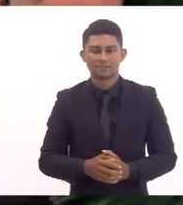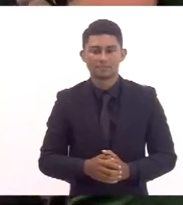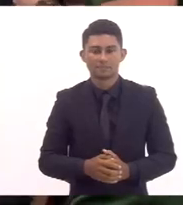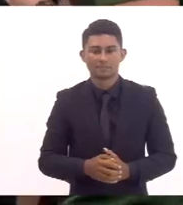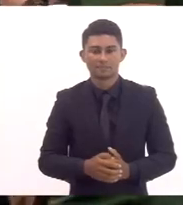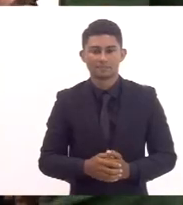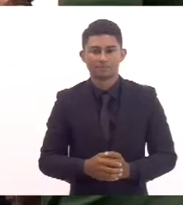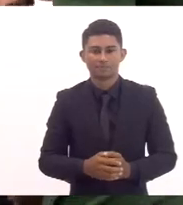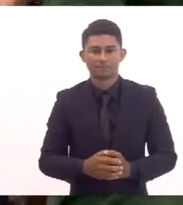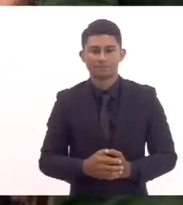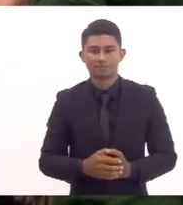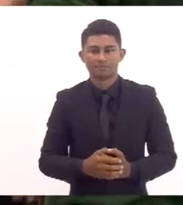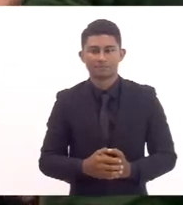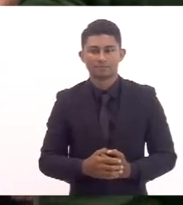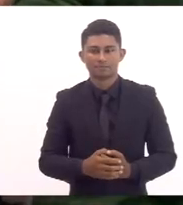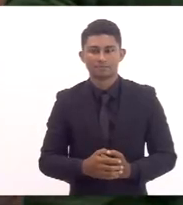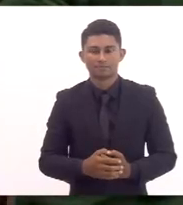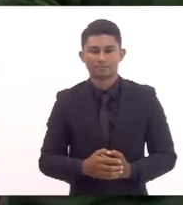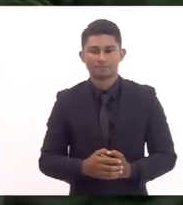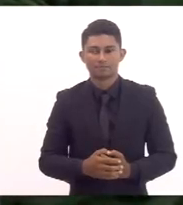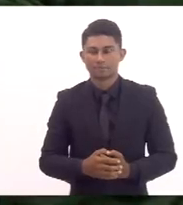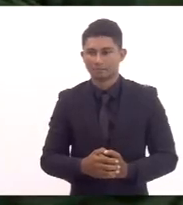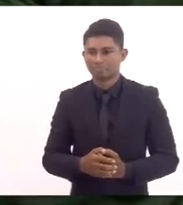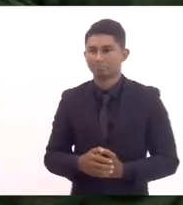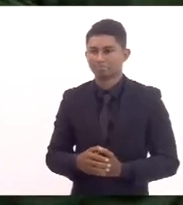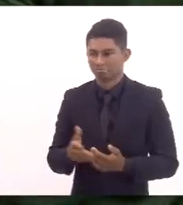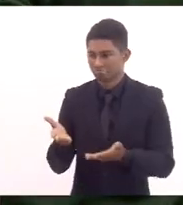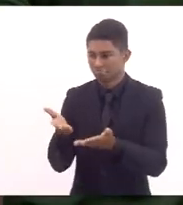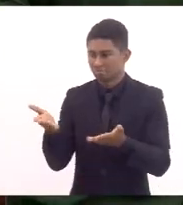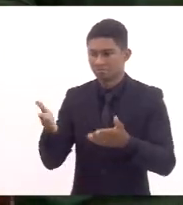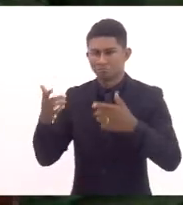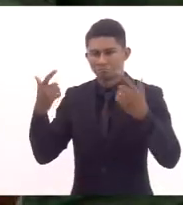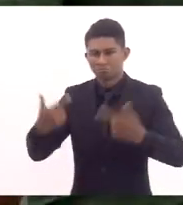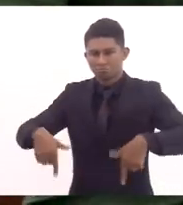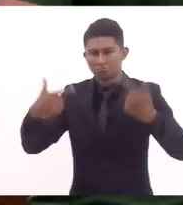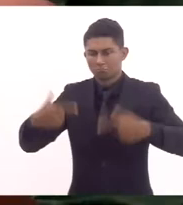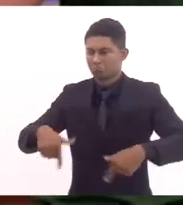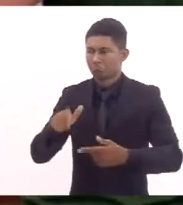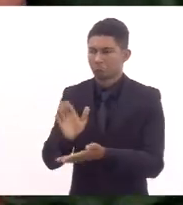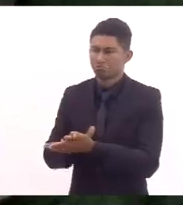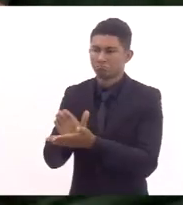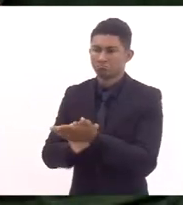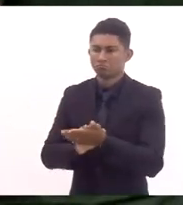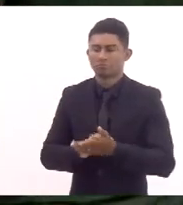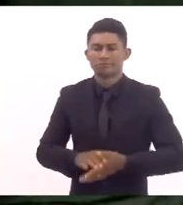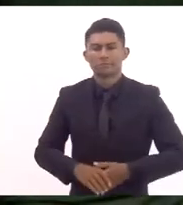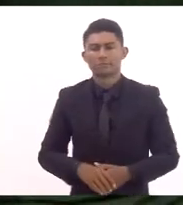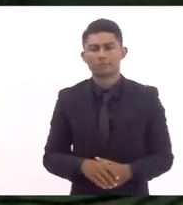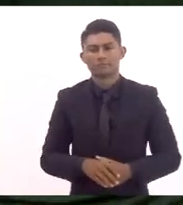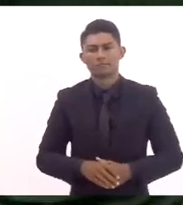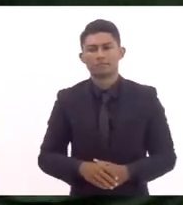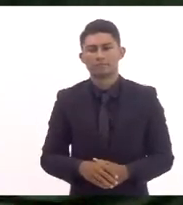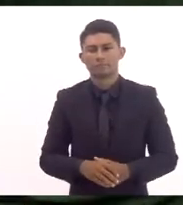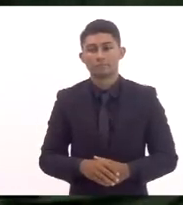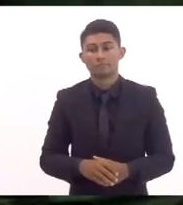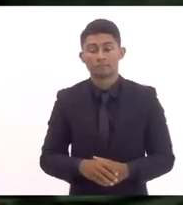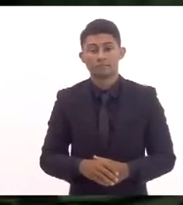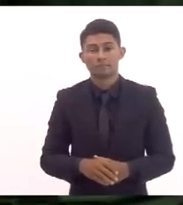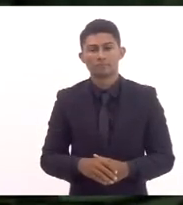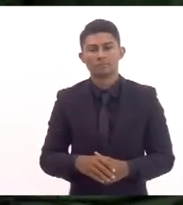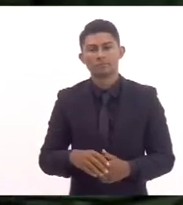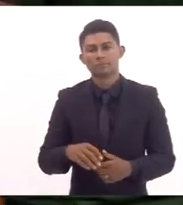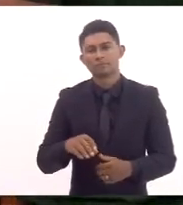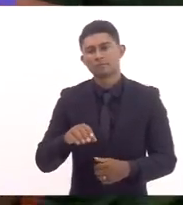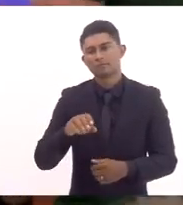Que bacana parabéns pelo trabalho e agora e está